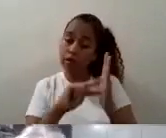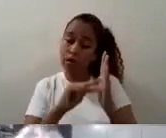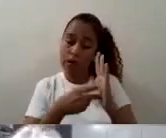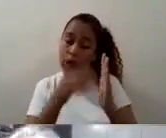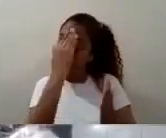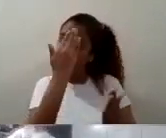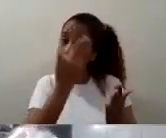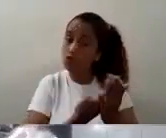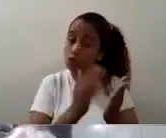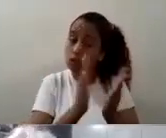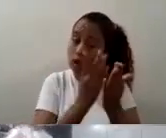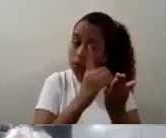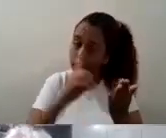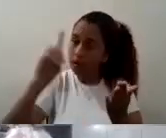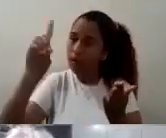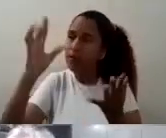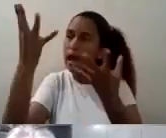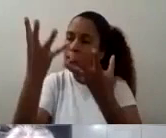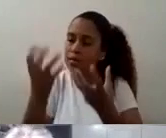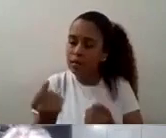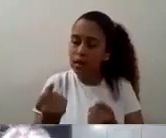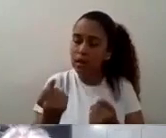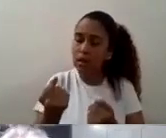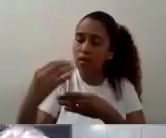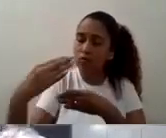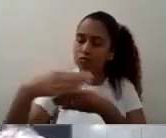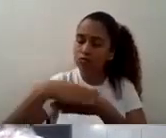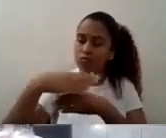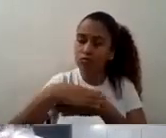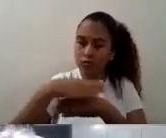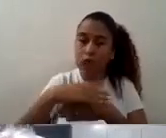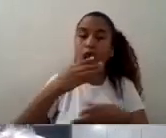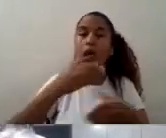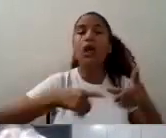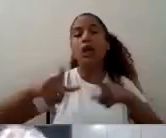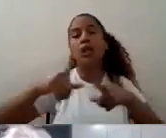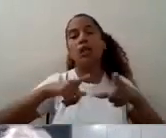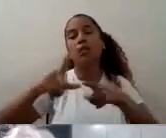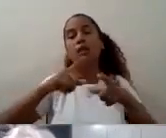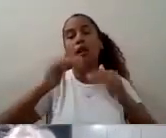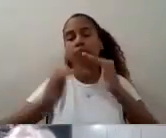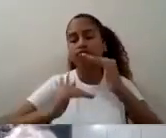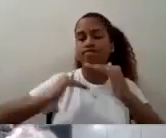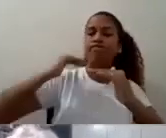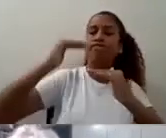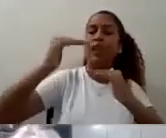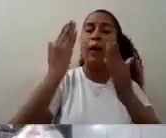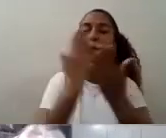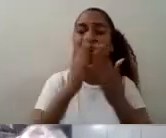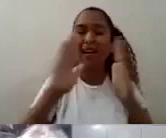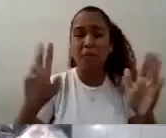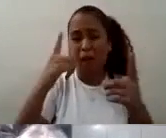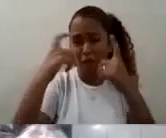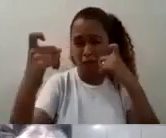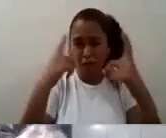palavra, acolher seus mandamentos e trabalhar para a superação das desigualdades, das